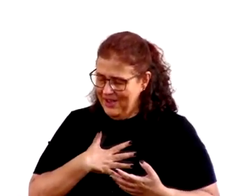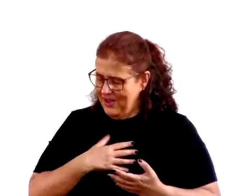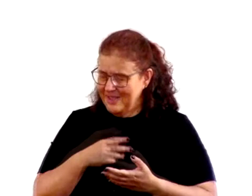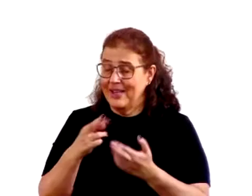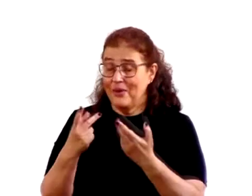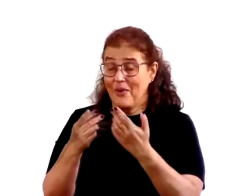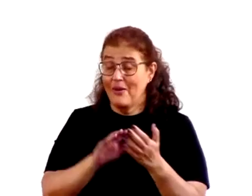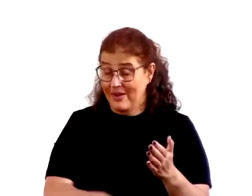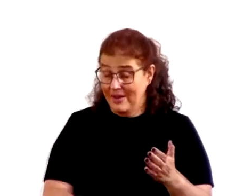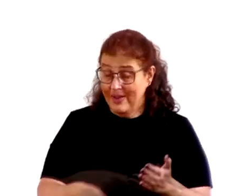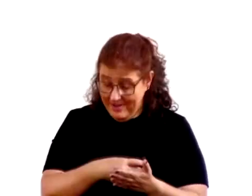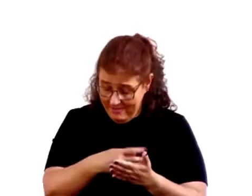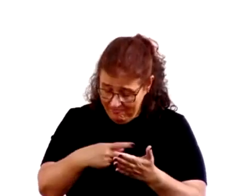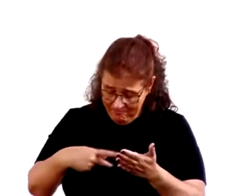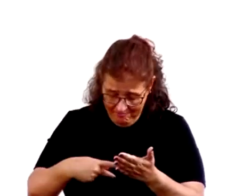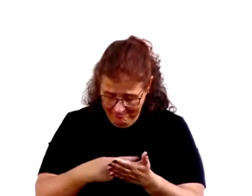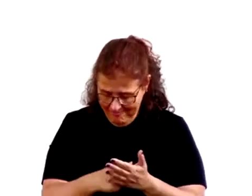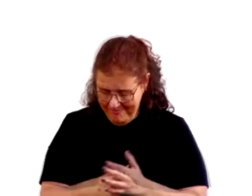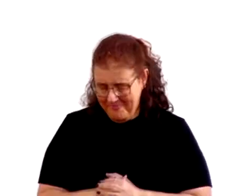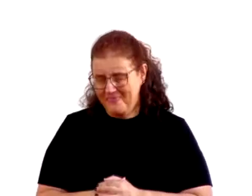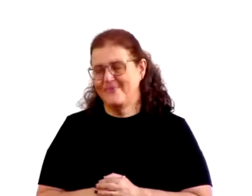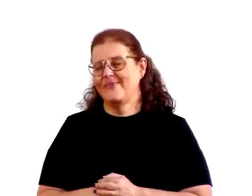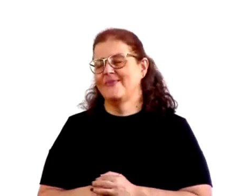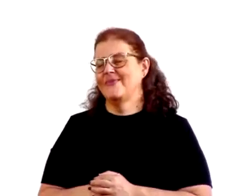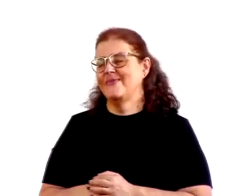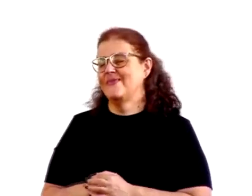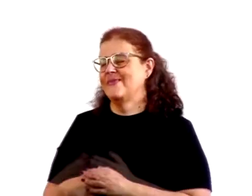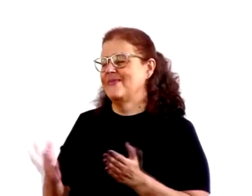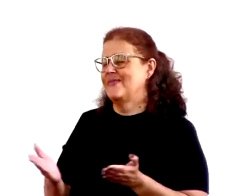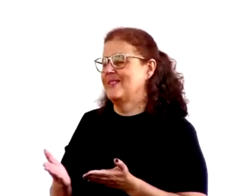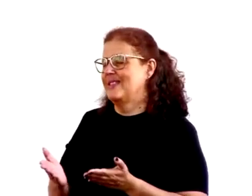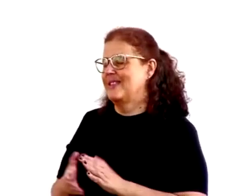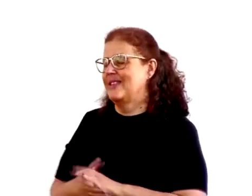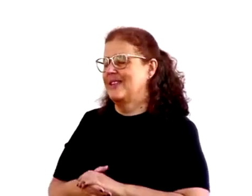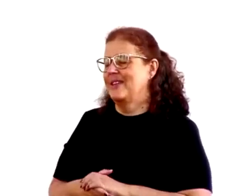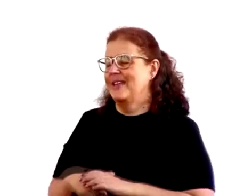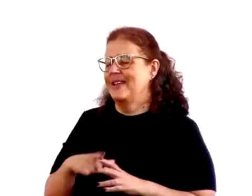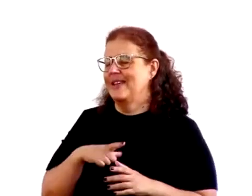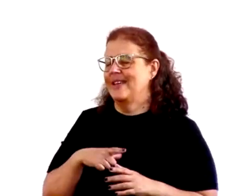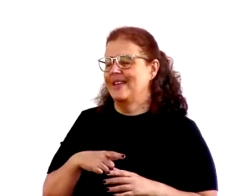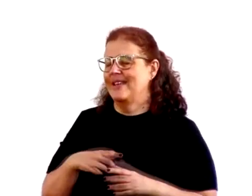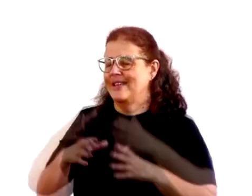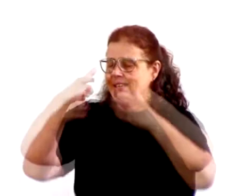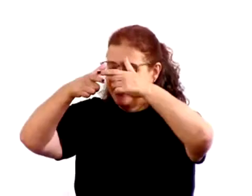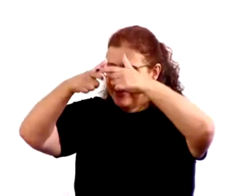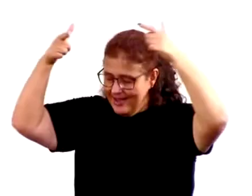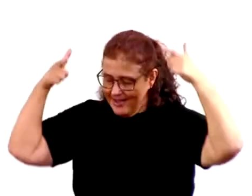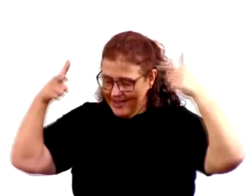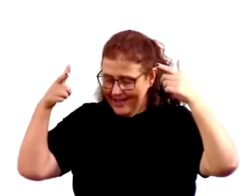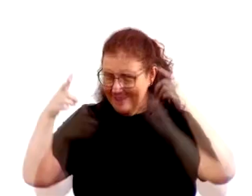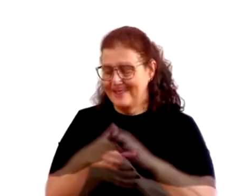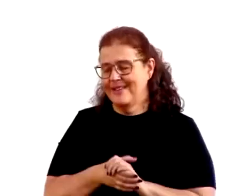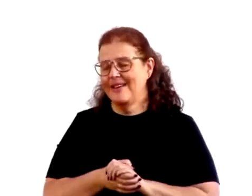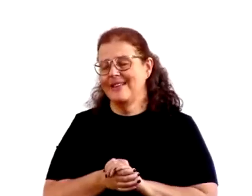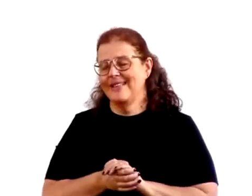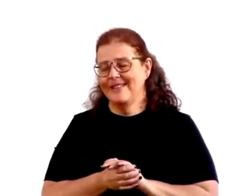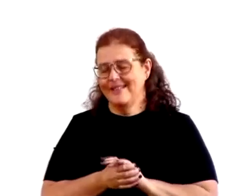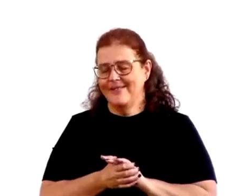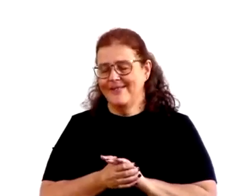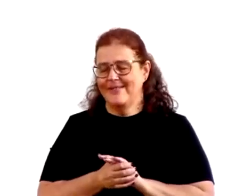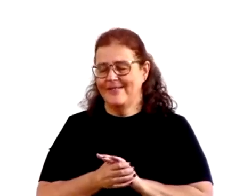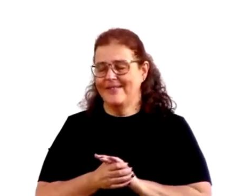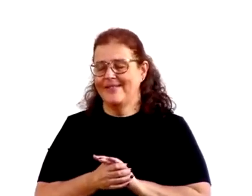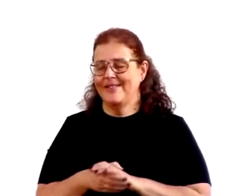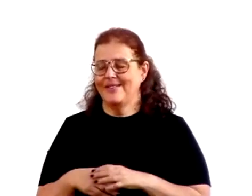a olhar para cima. Se essa coroa é tão grande, provavelmente nós não conseguimos vê-la por inteiro.